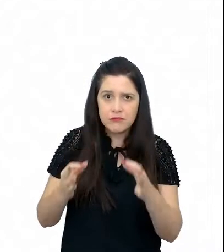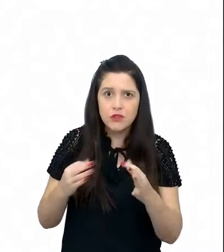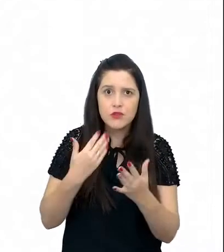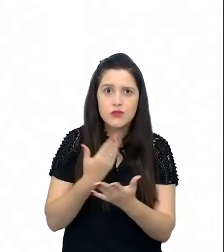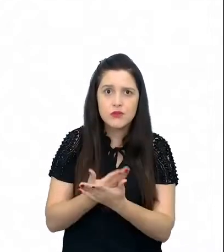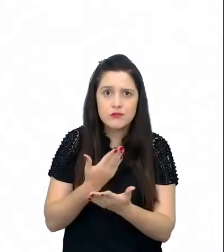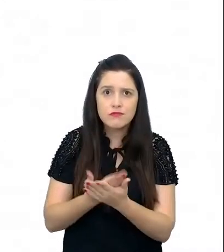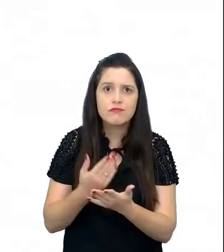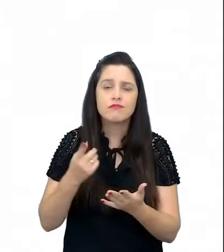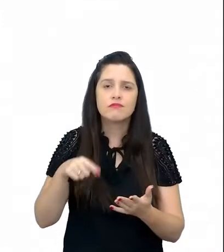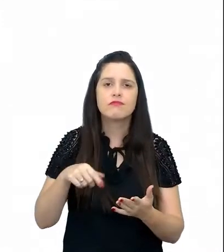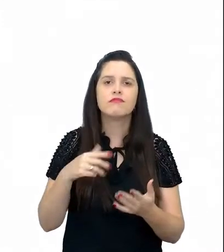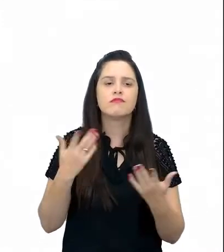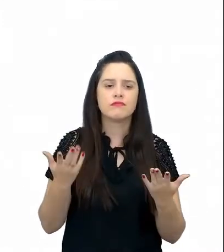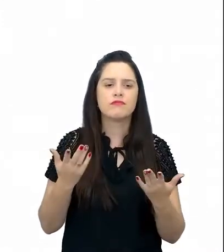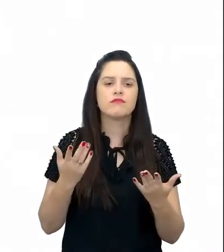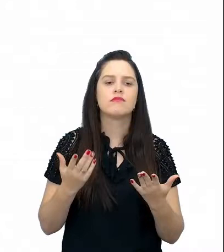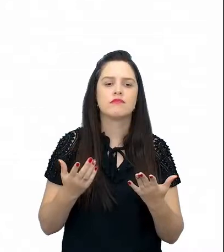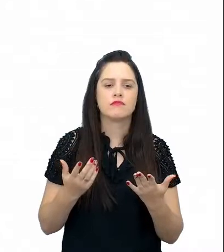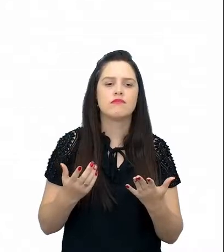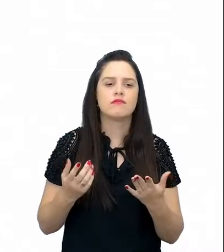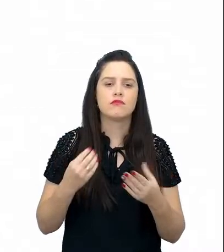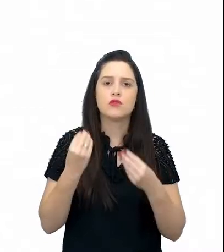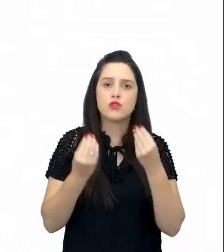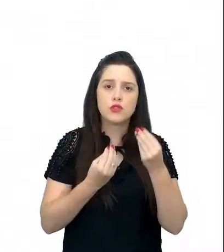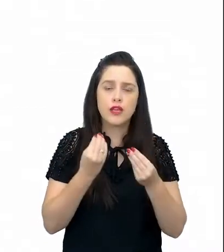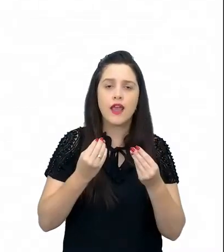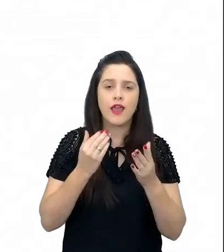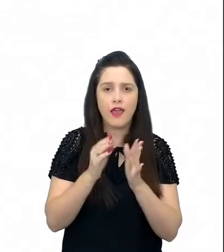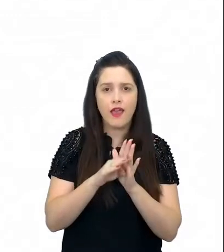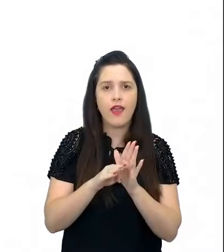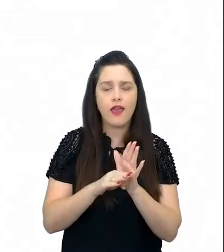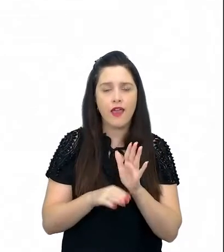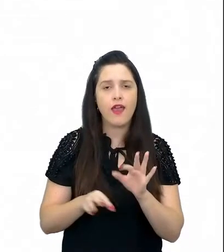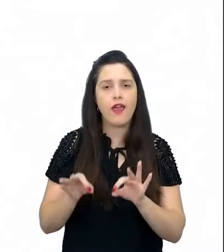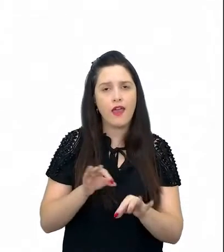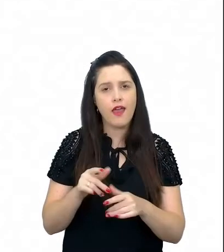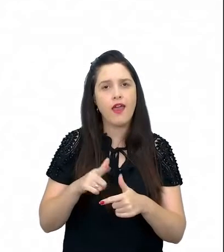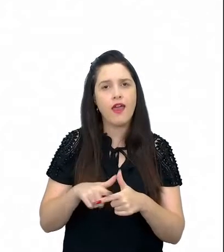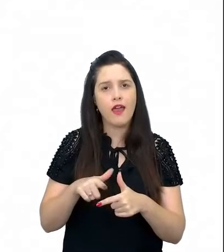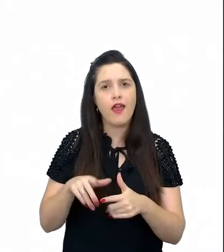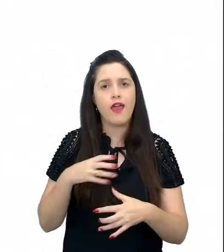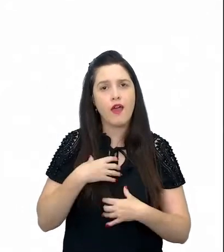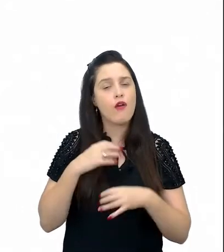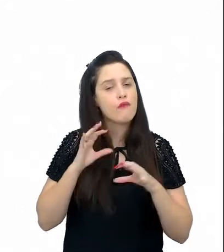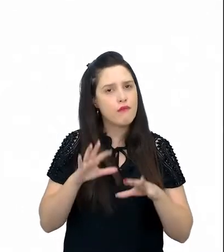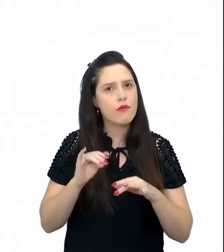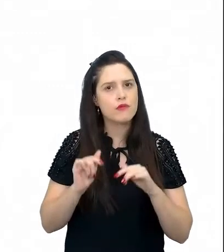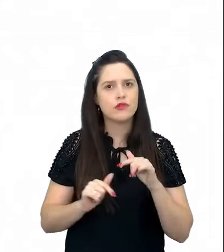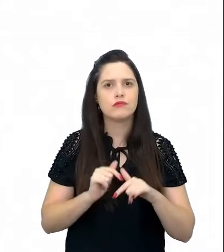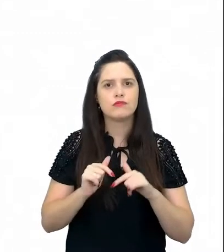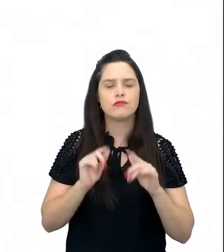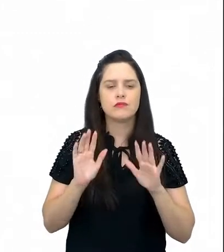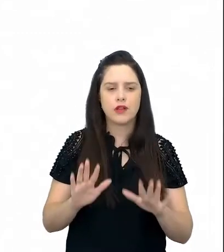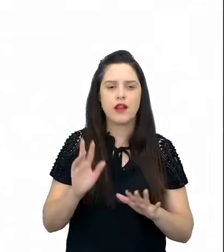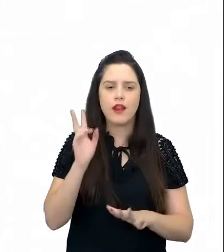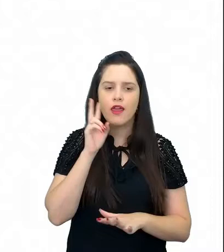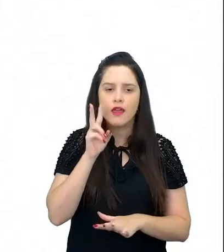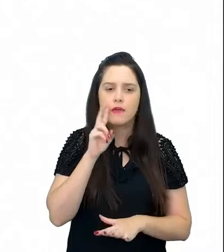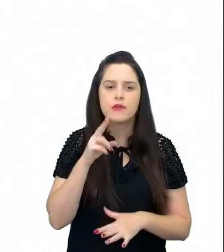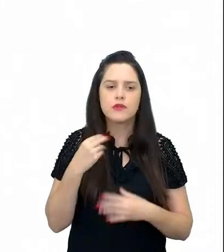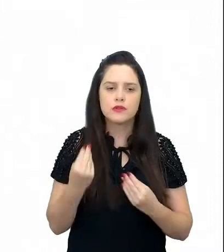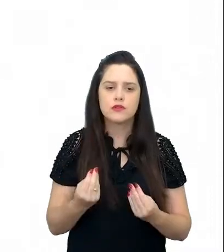resolver, deixa para que o aluno realize essas soluções. Então, tem essa forma que são trabalhadas. Lembre que na confirmação,